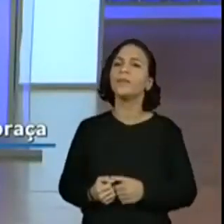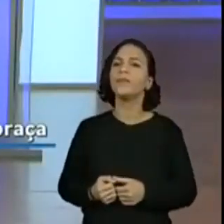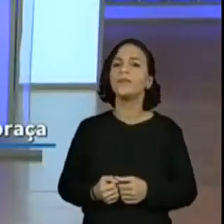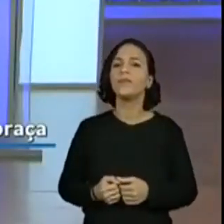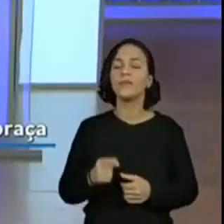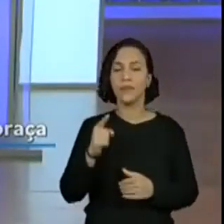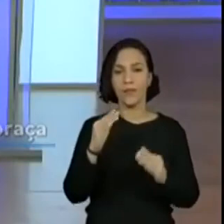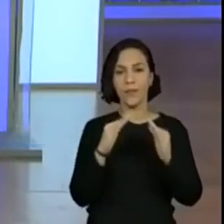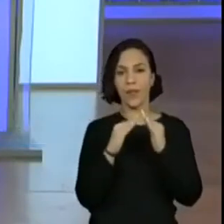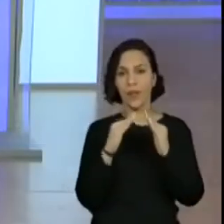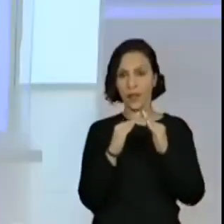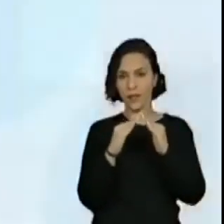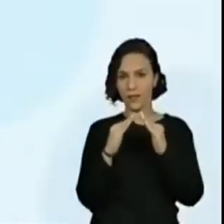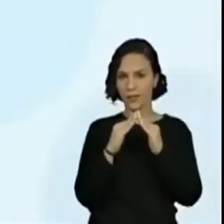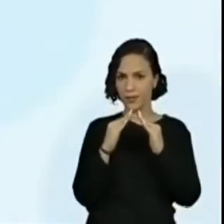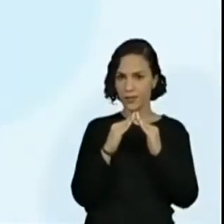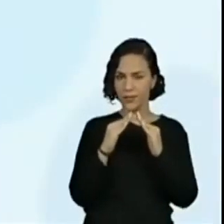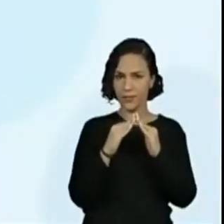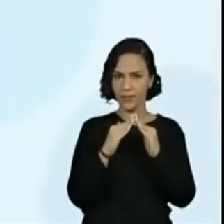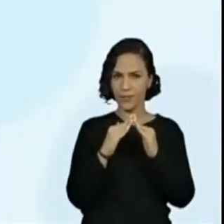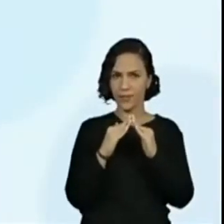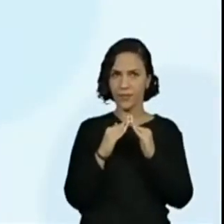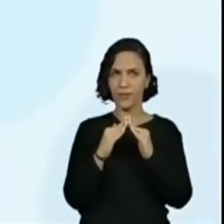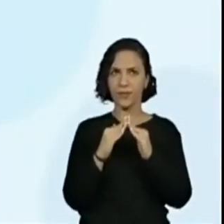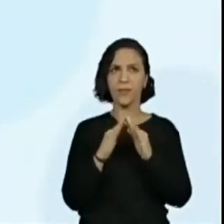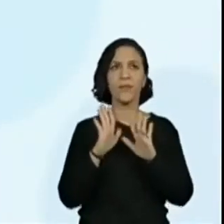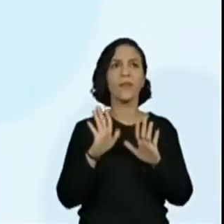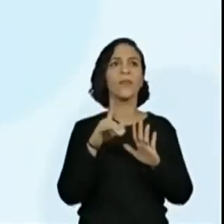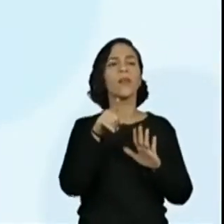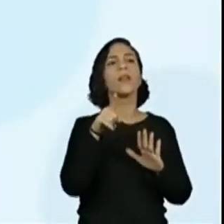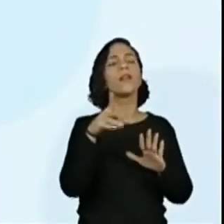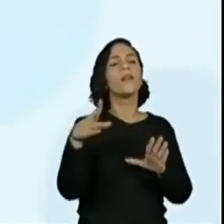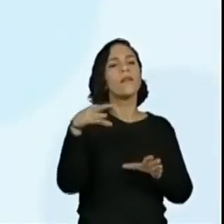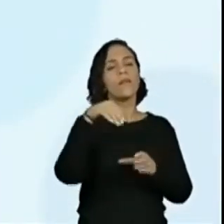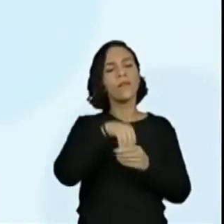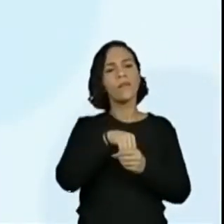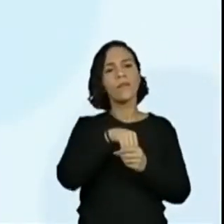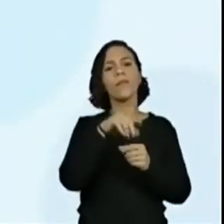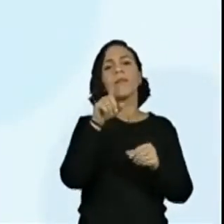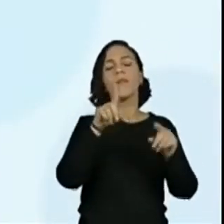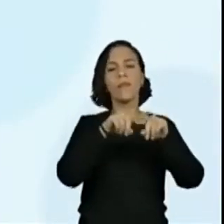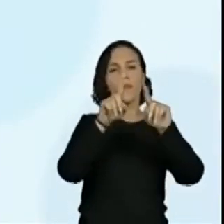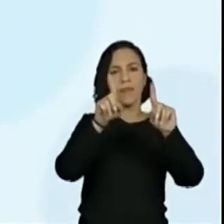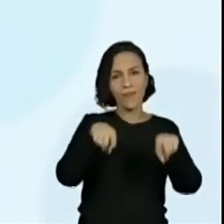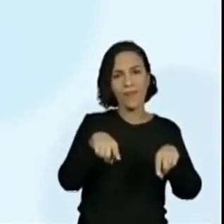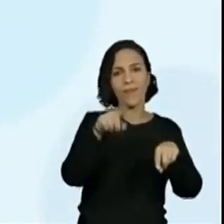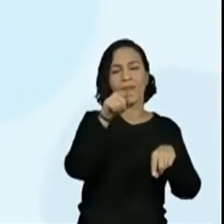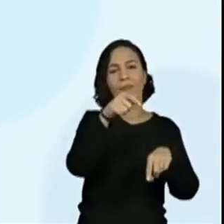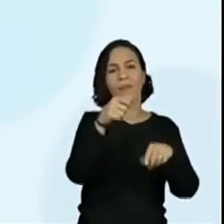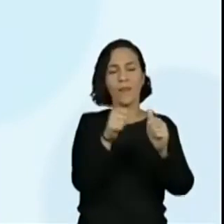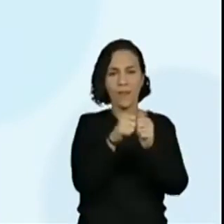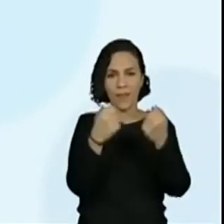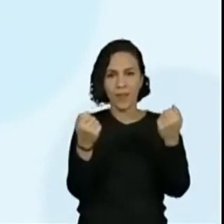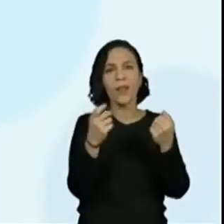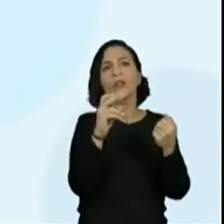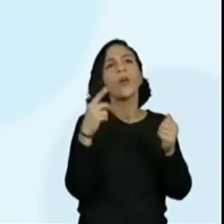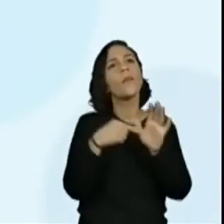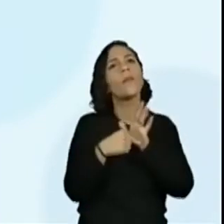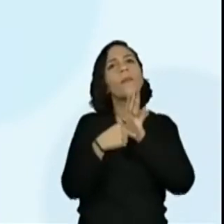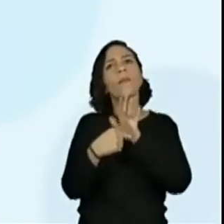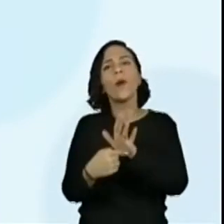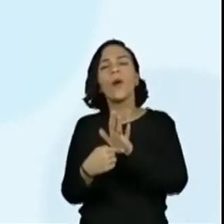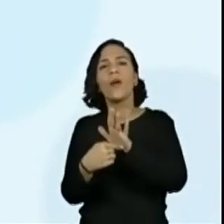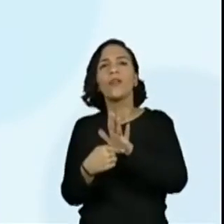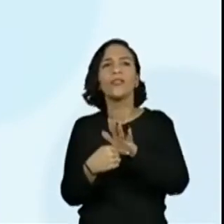a casa, né? Mas ele não está na padaria? Isso, a gente quis mostrar aqui agora em todo o trajeto, sim,